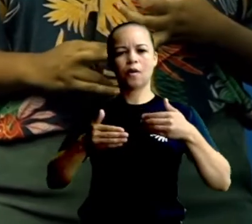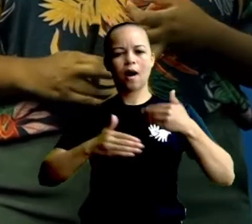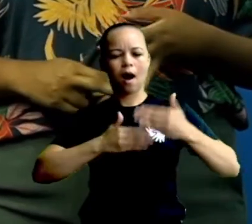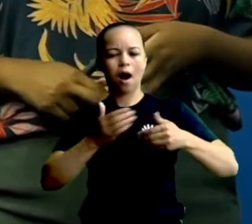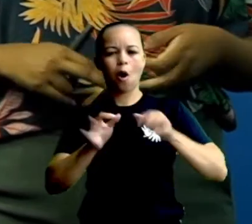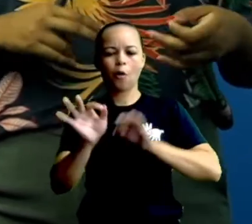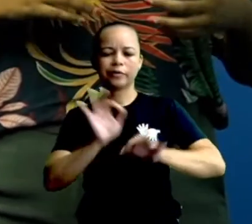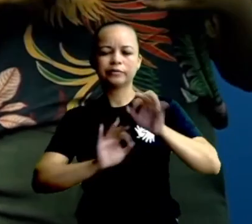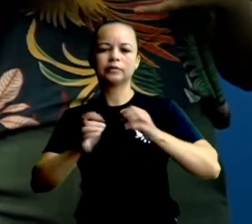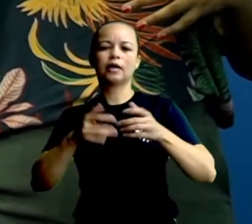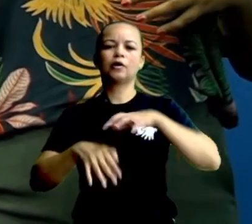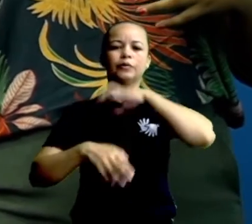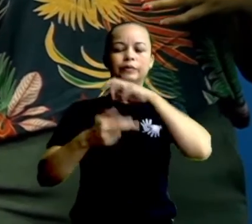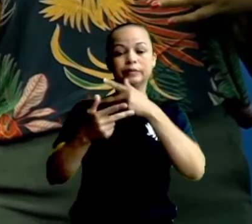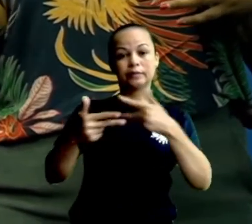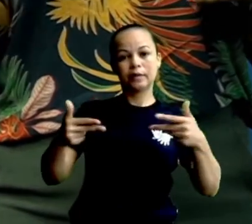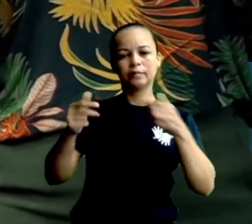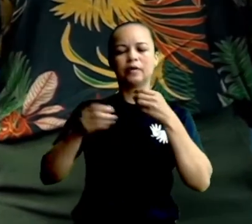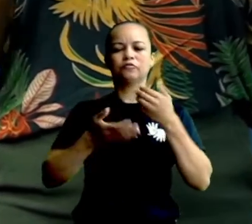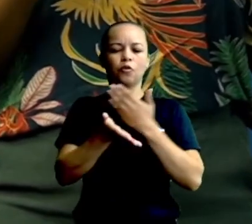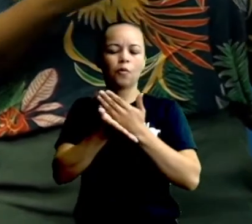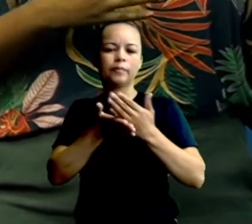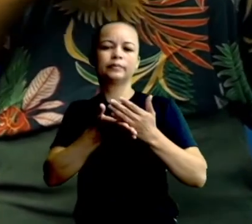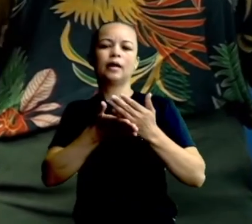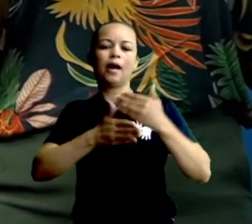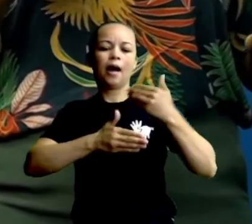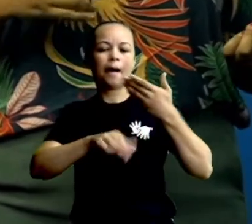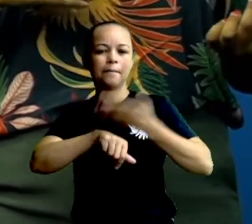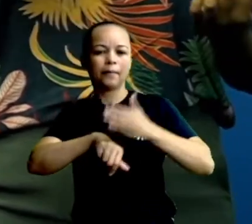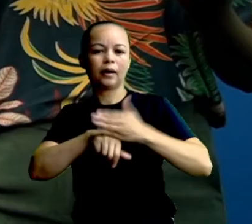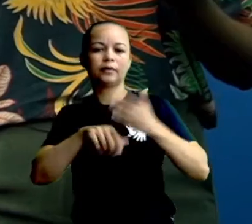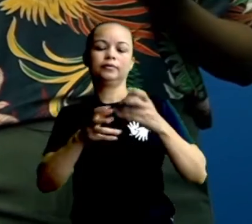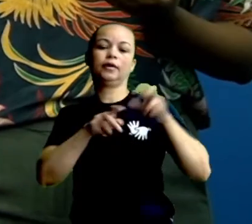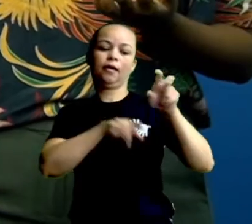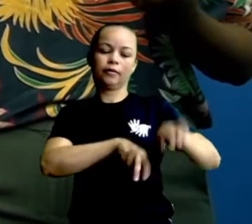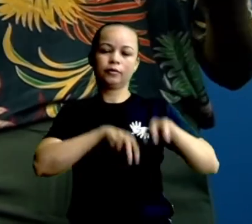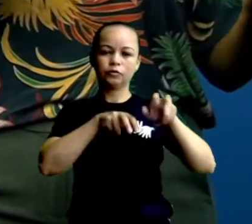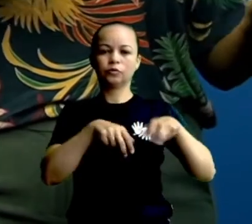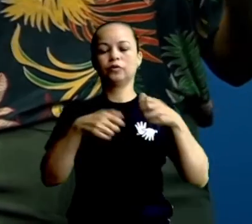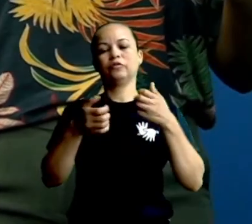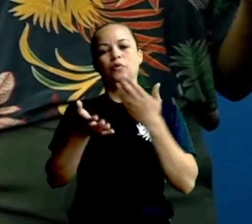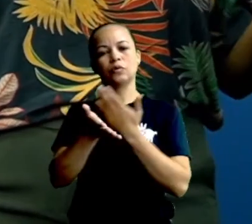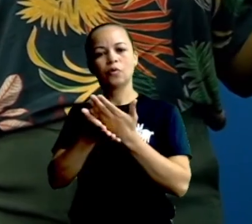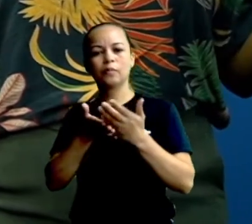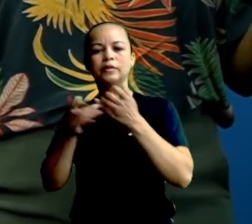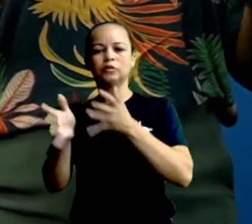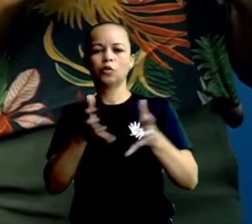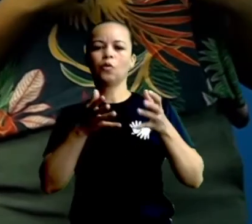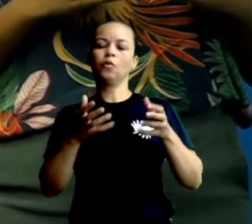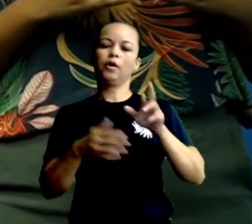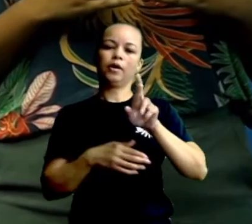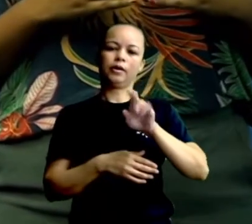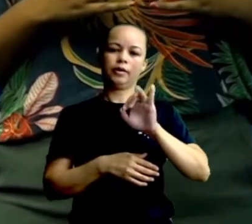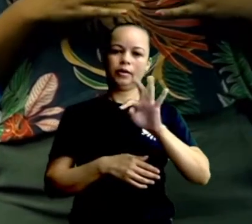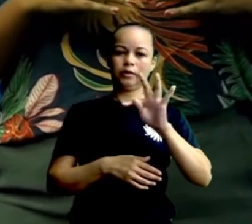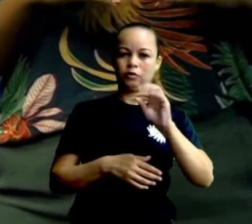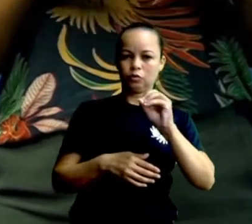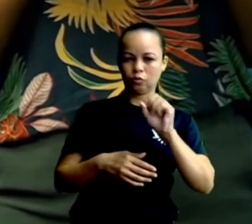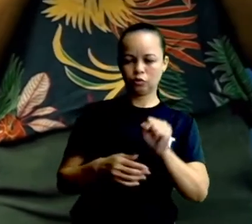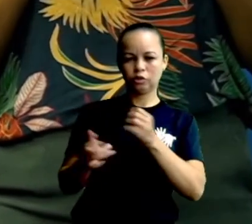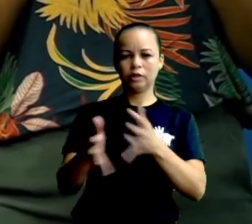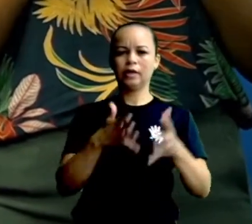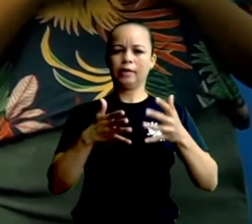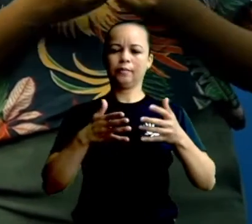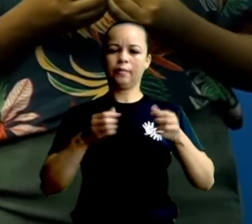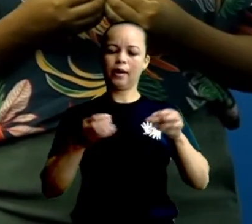a agricultura, foi que se iniciou também o culto e ritos, rituais de agradecimento